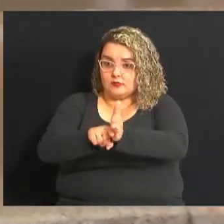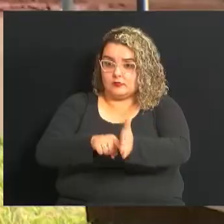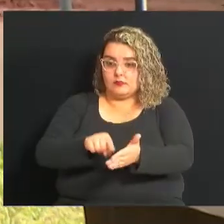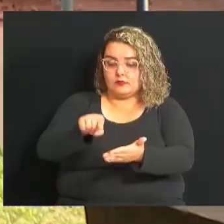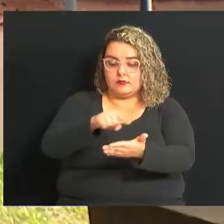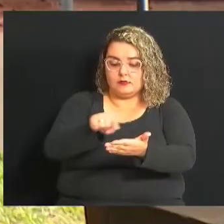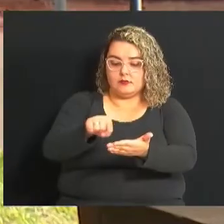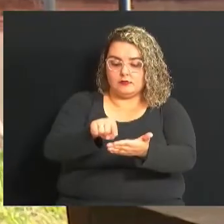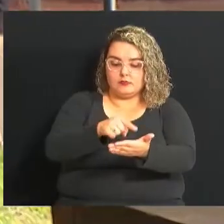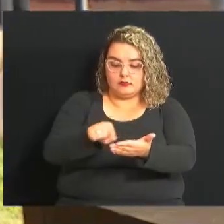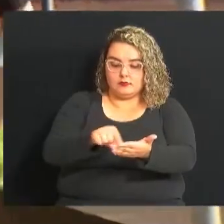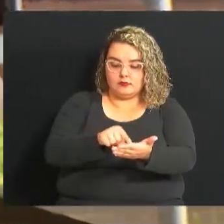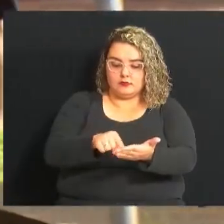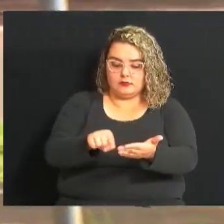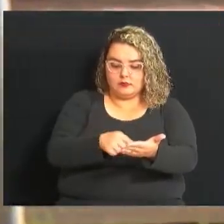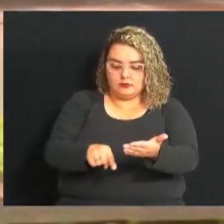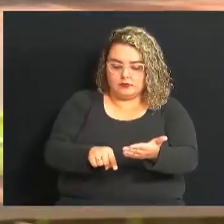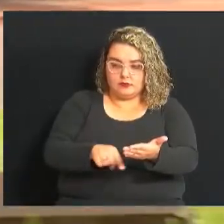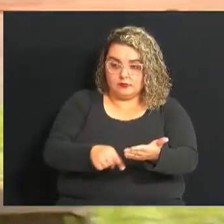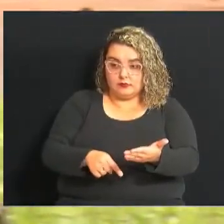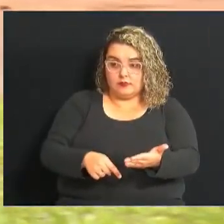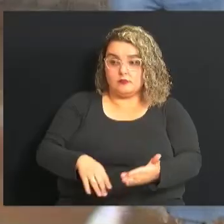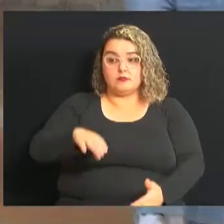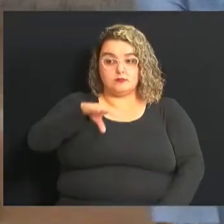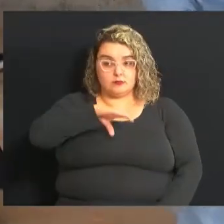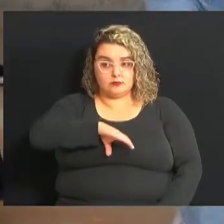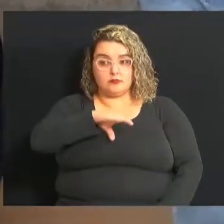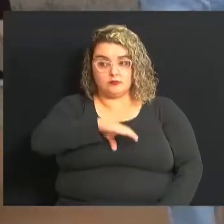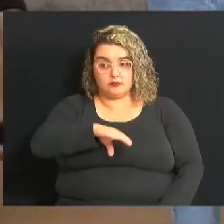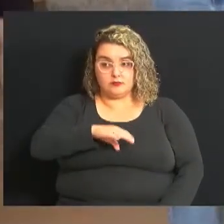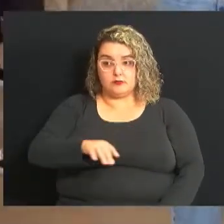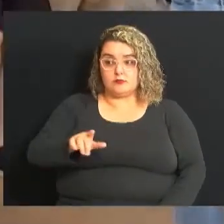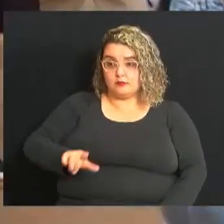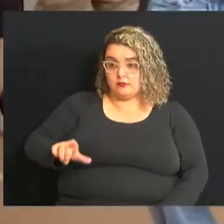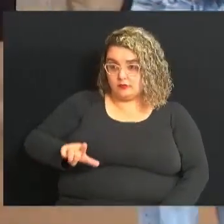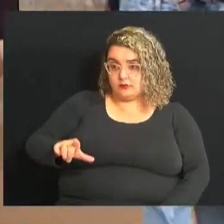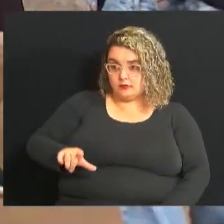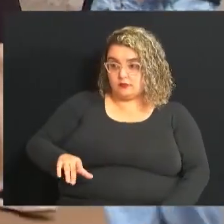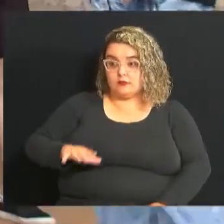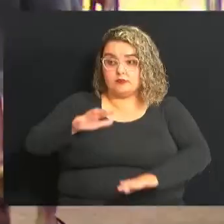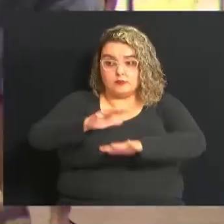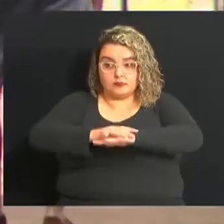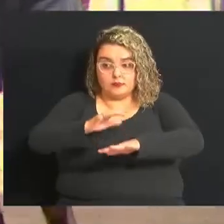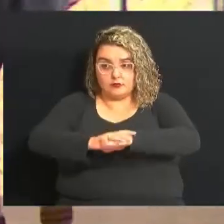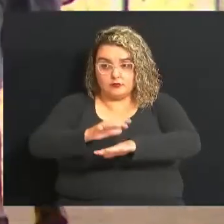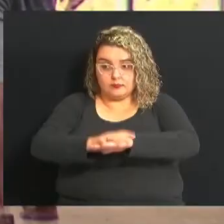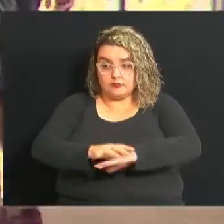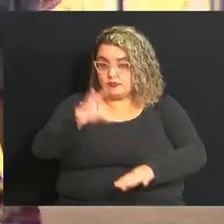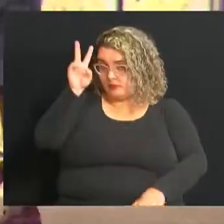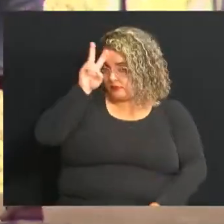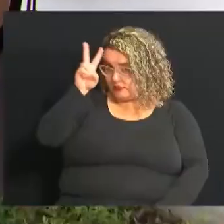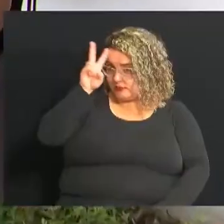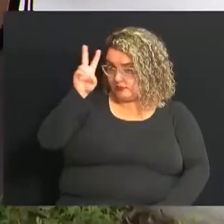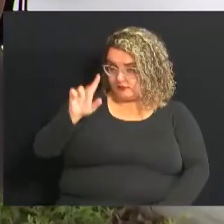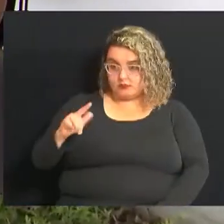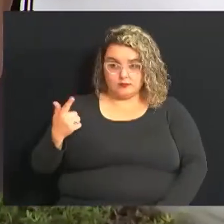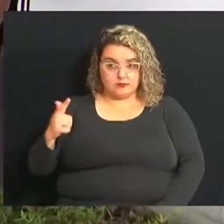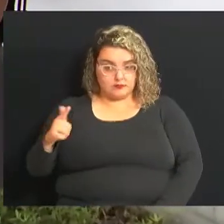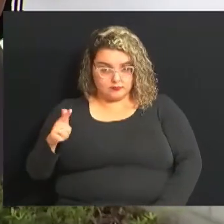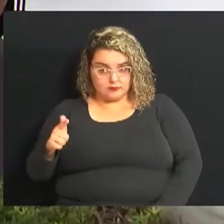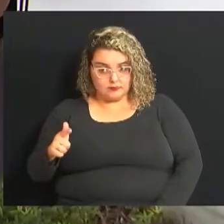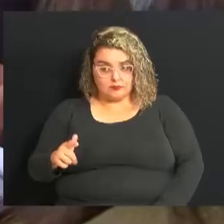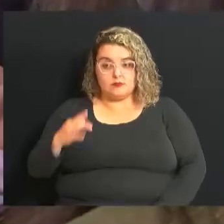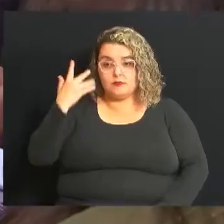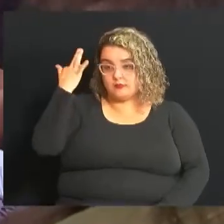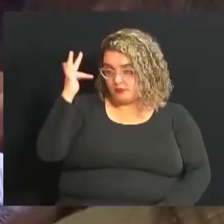escolha, distribuídas em língua portuguesa, literatura, matemática, história, geografia,